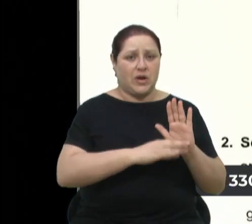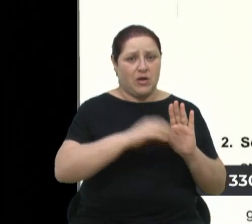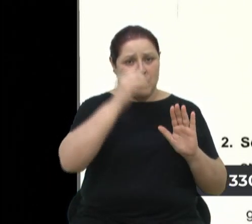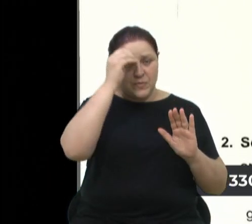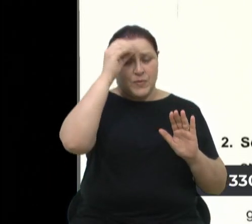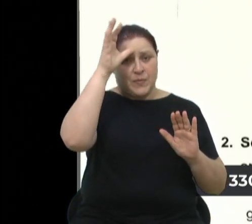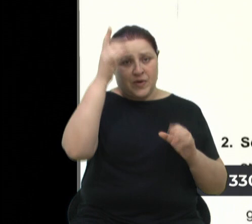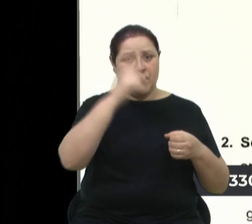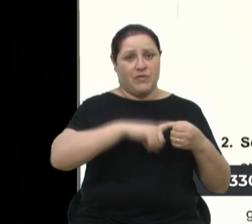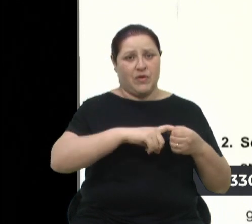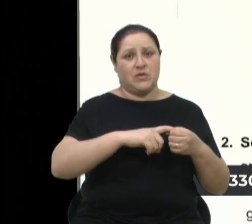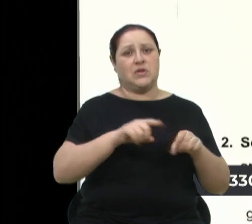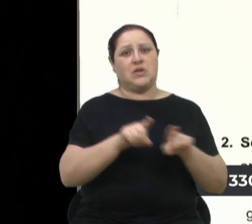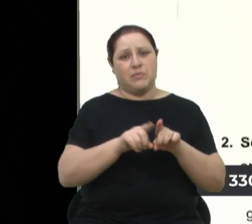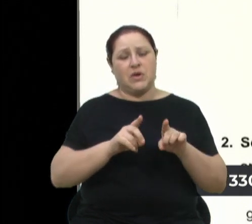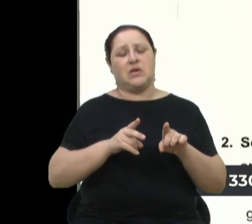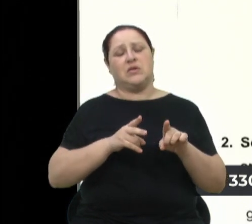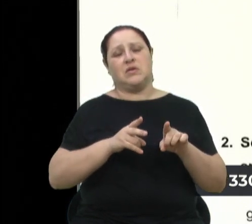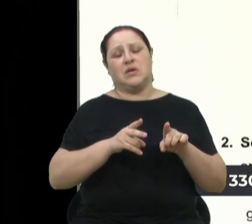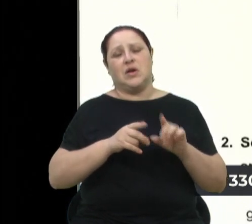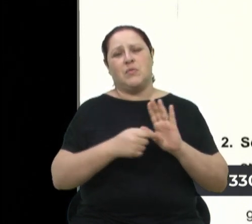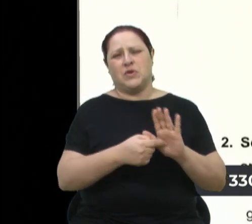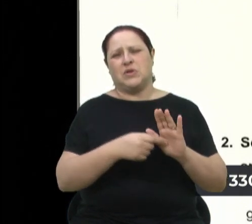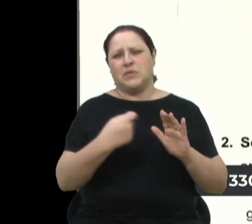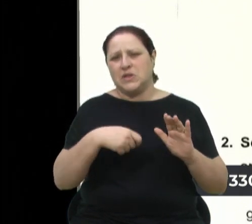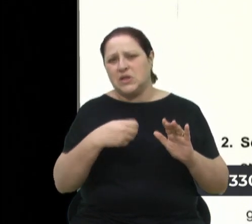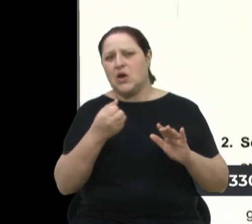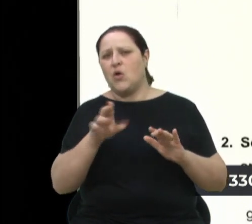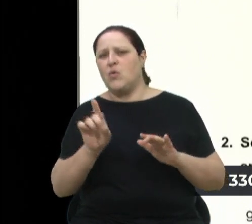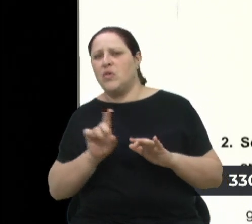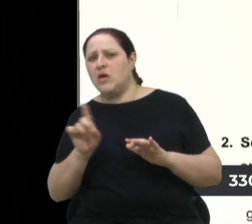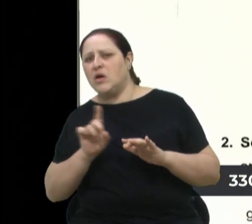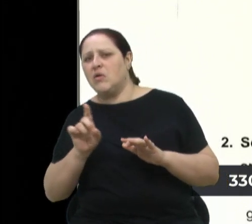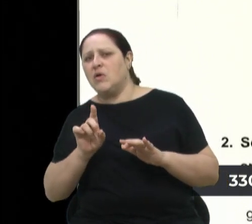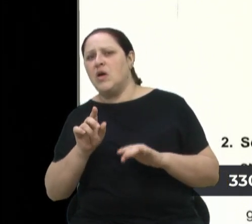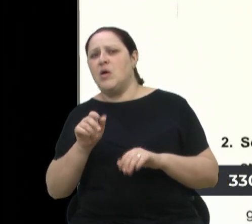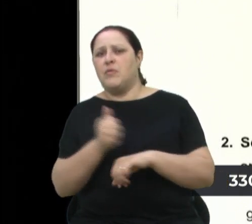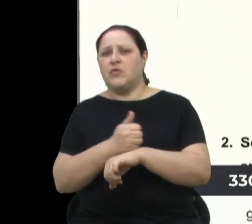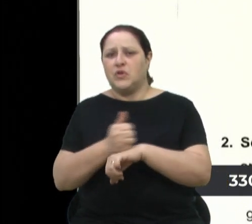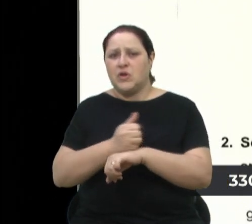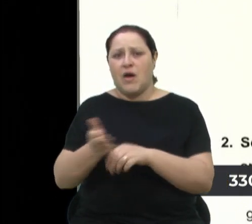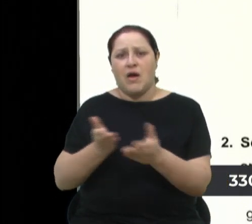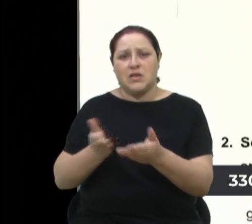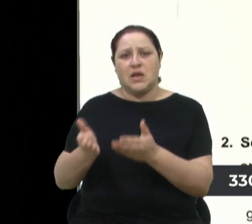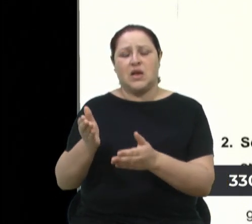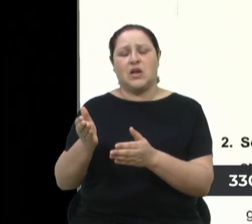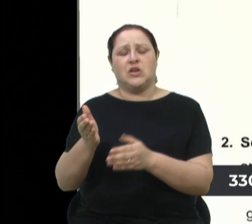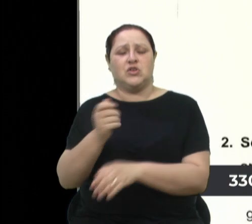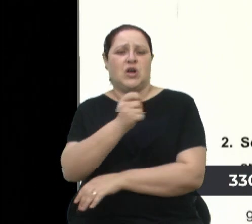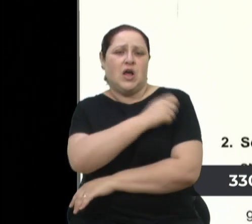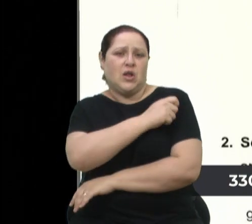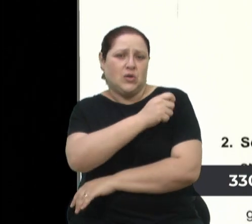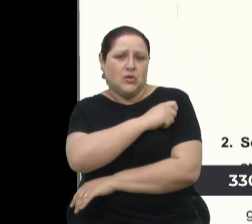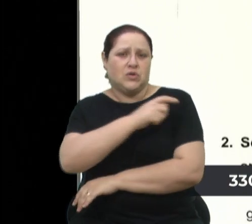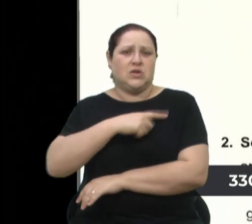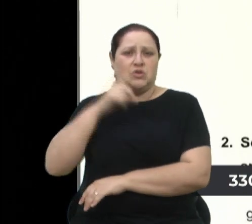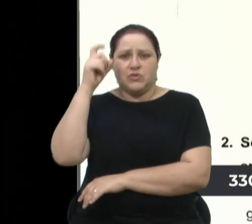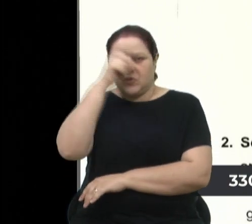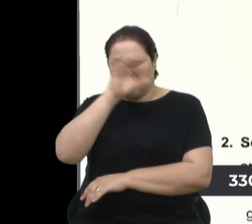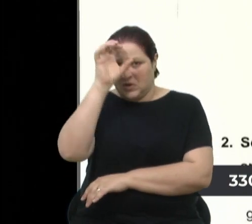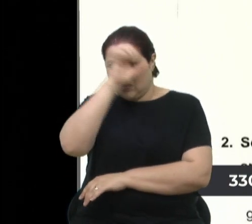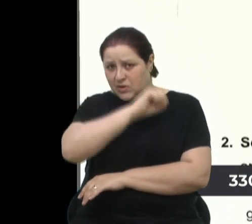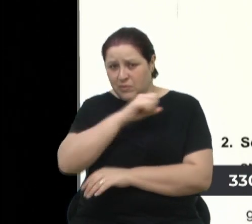construção da necessidade ou não dos profissionais para atender os estudantes com dificuldades de aprendizagem, sobretudo nos anos